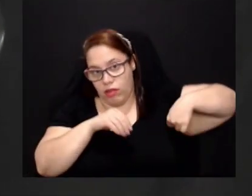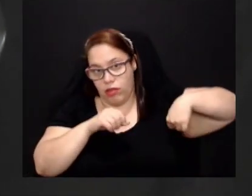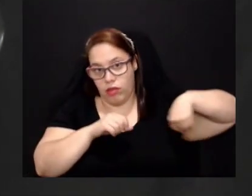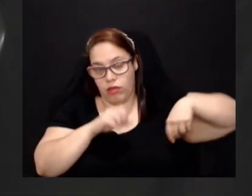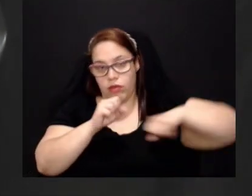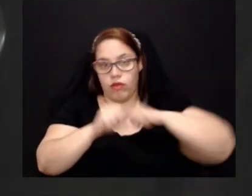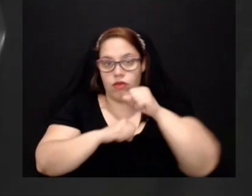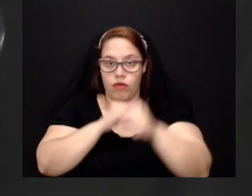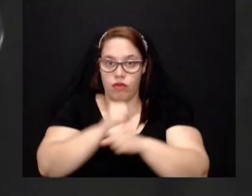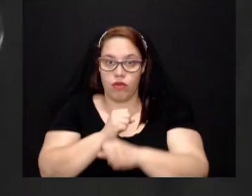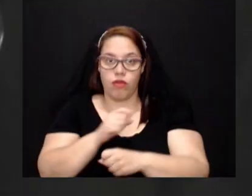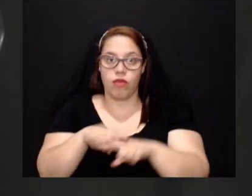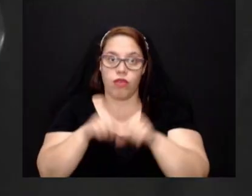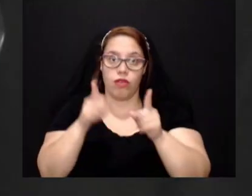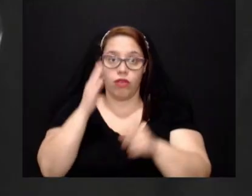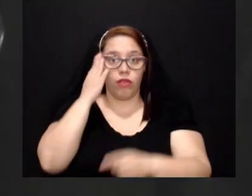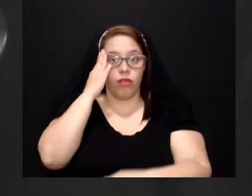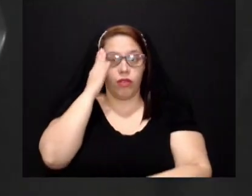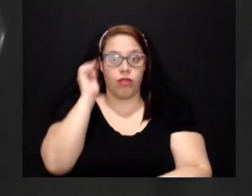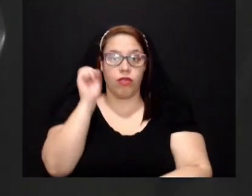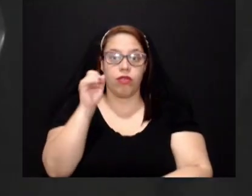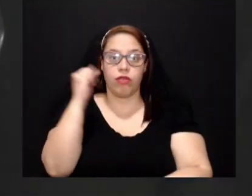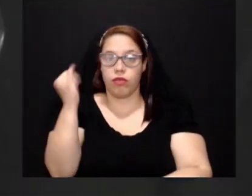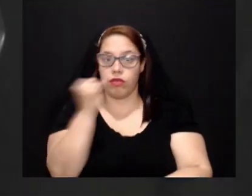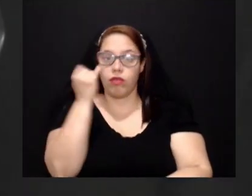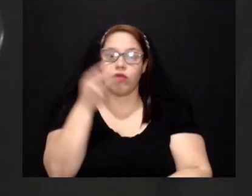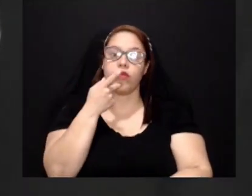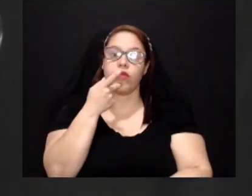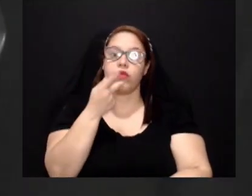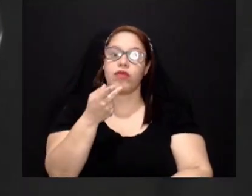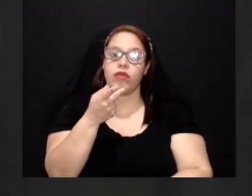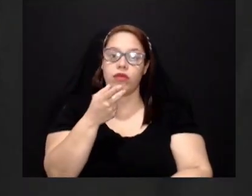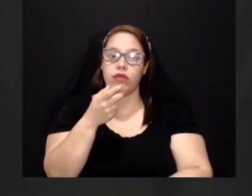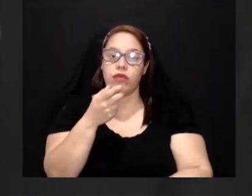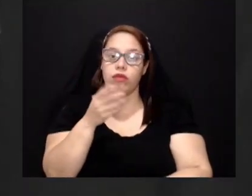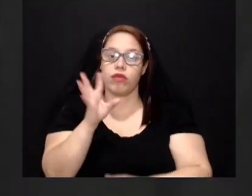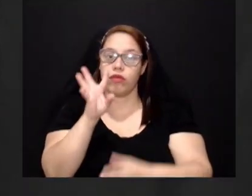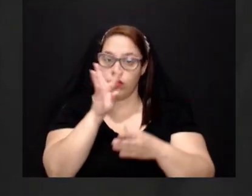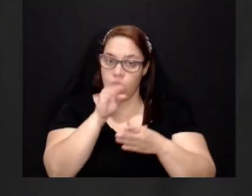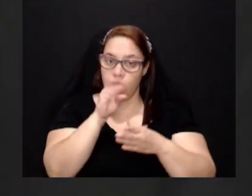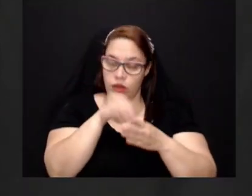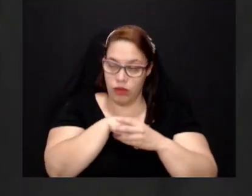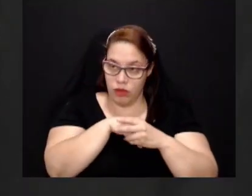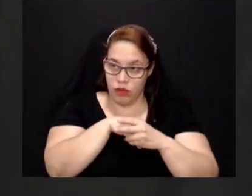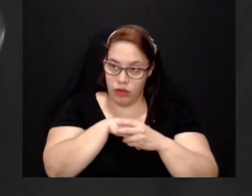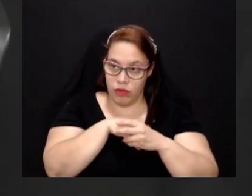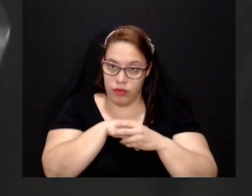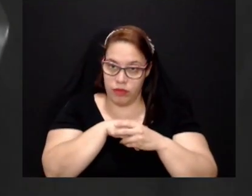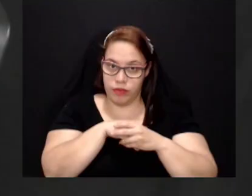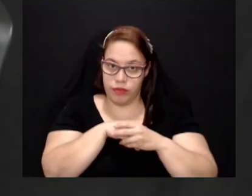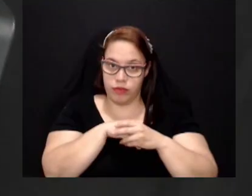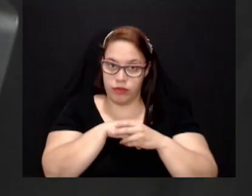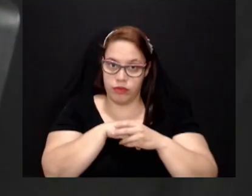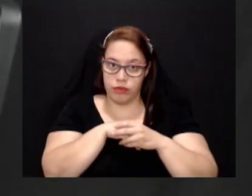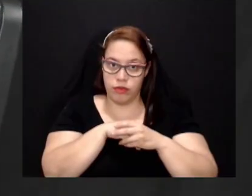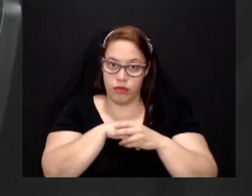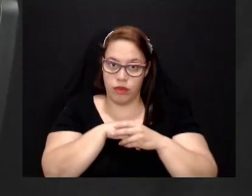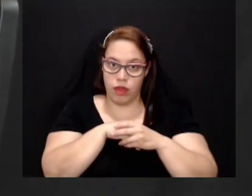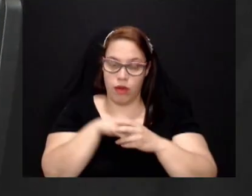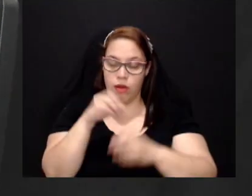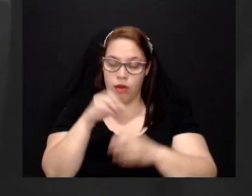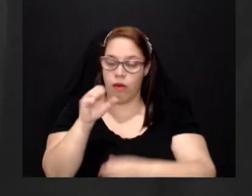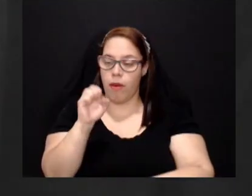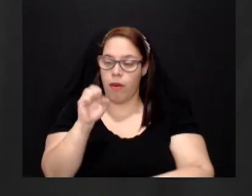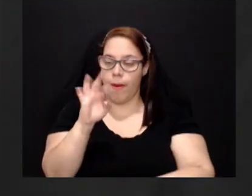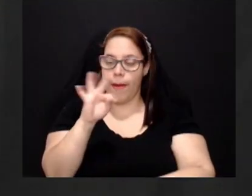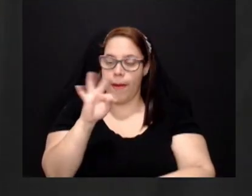Mas assim, o que é importante dizer? Estar com estabilidade no